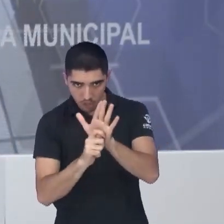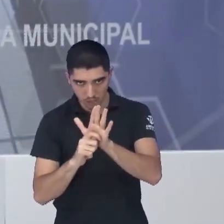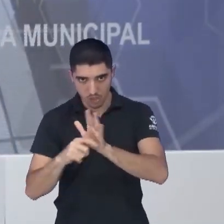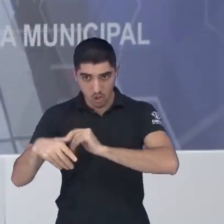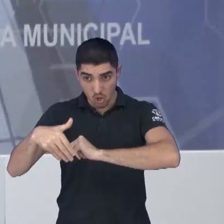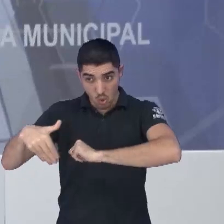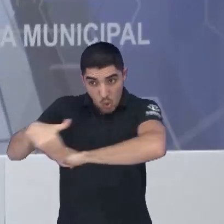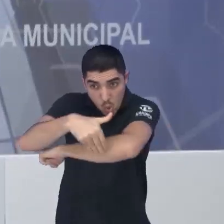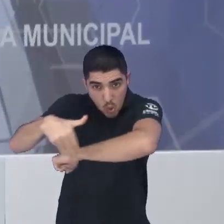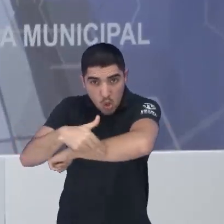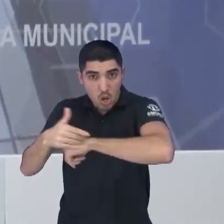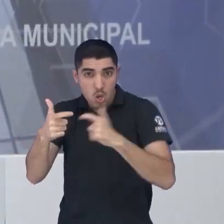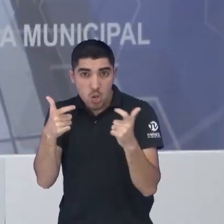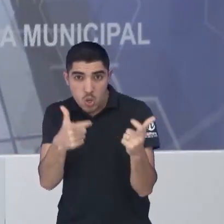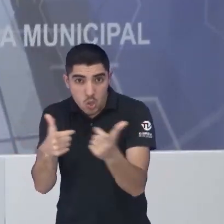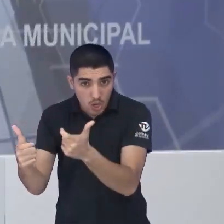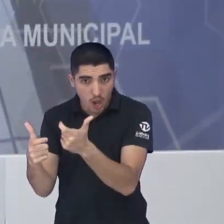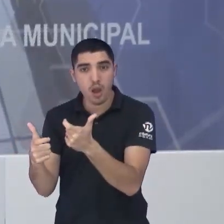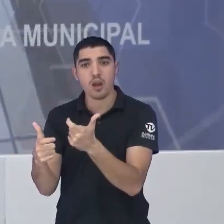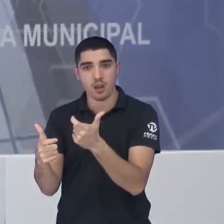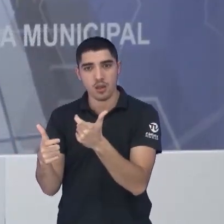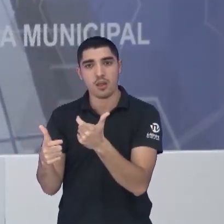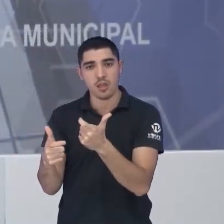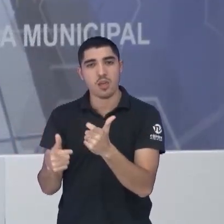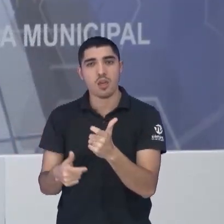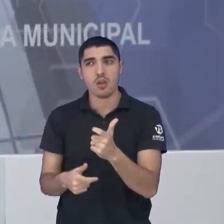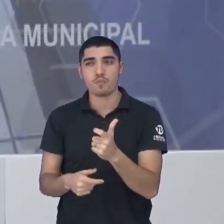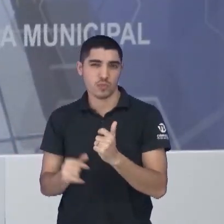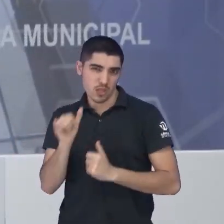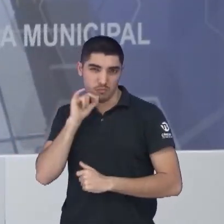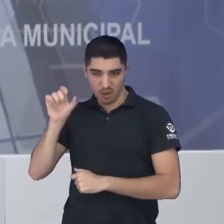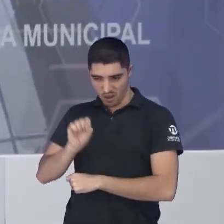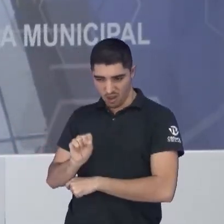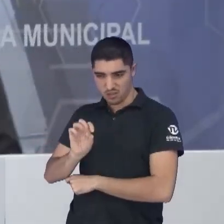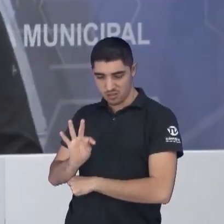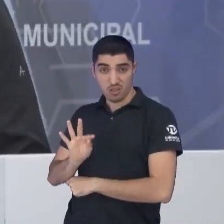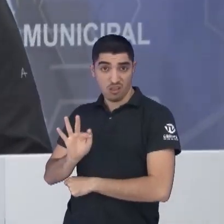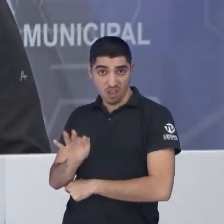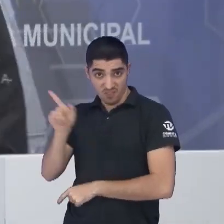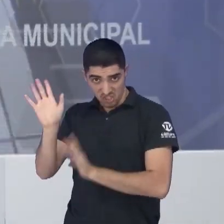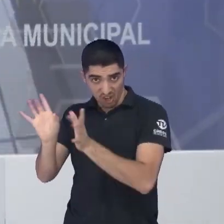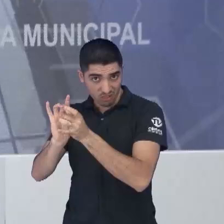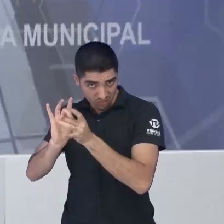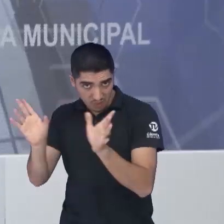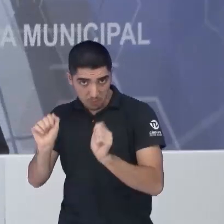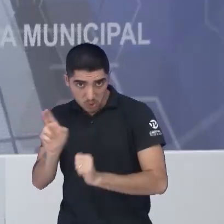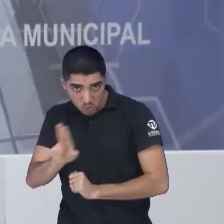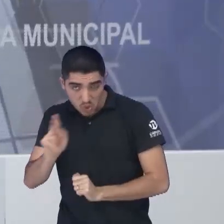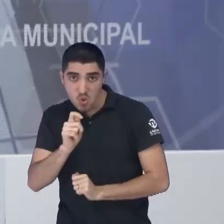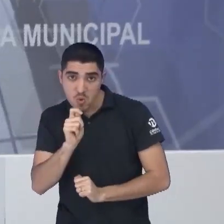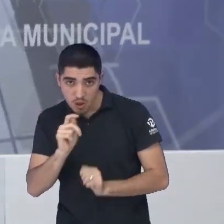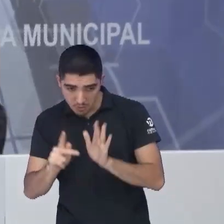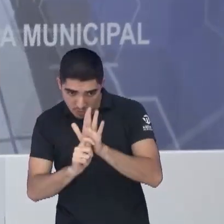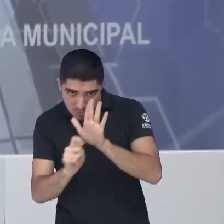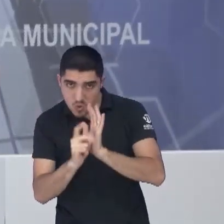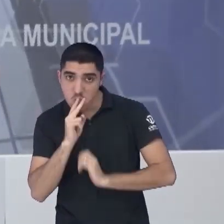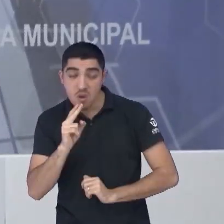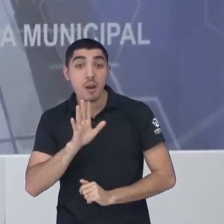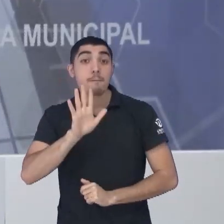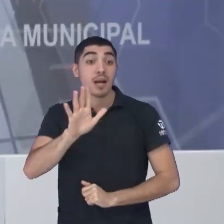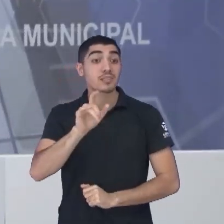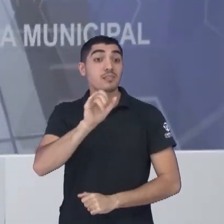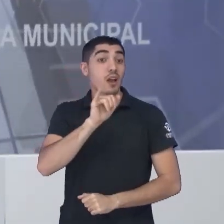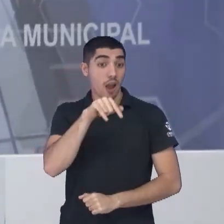público, ainda que a posse seja permitida pelo STF, ele não vai acender um baseado na cara de